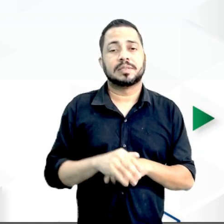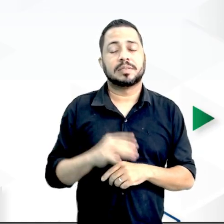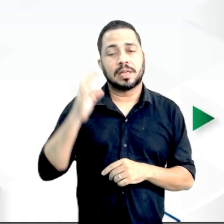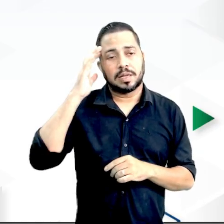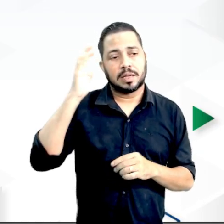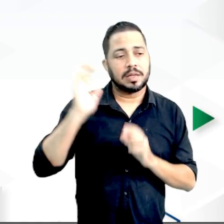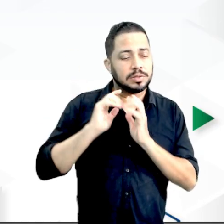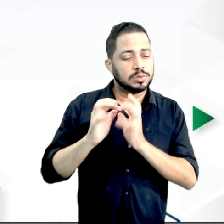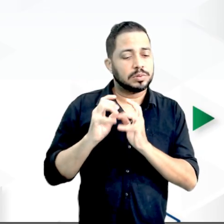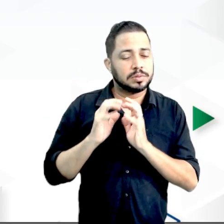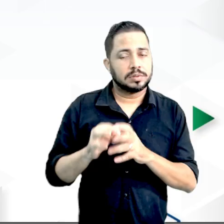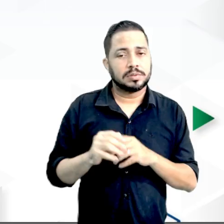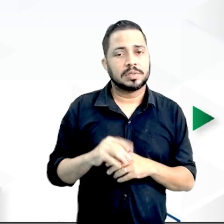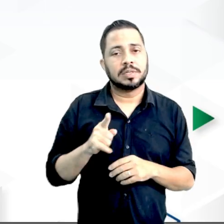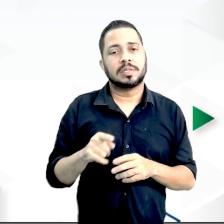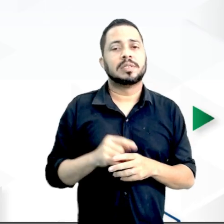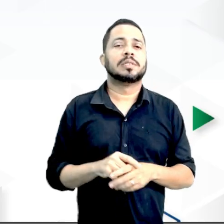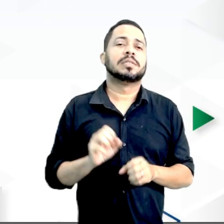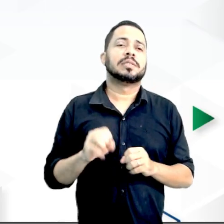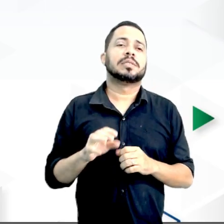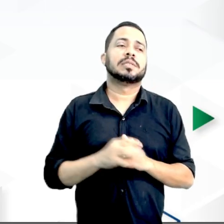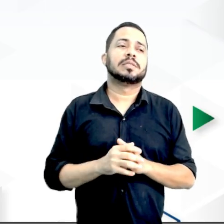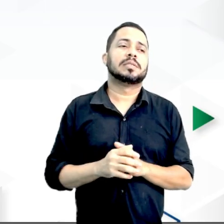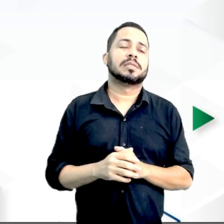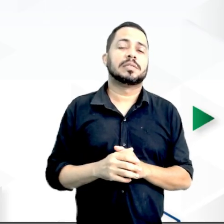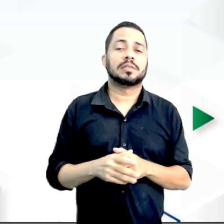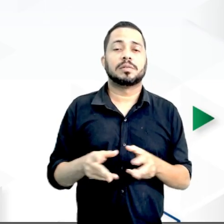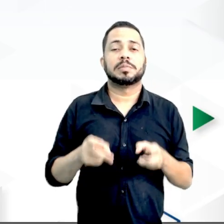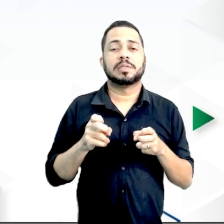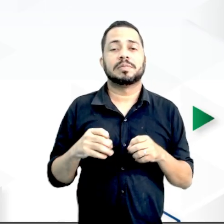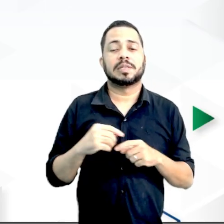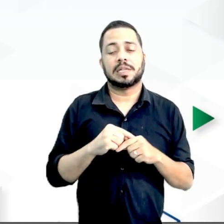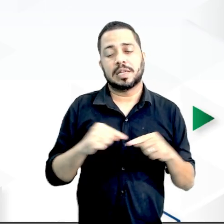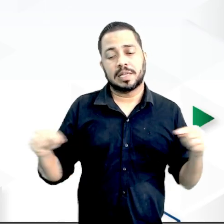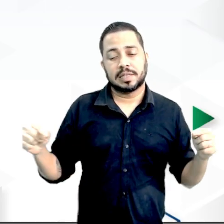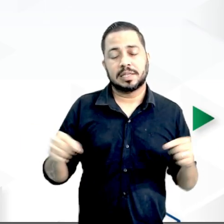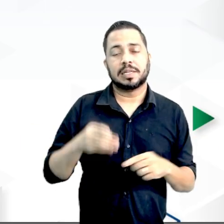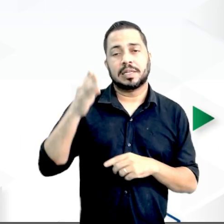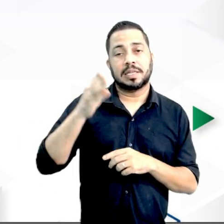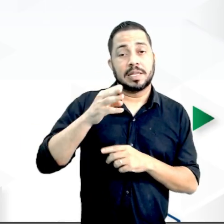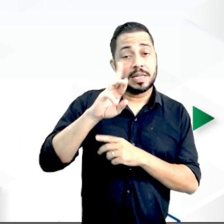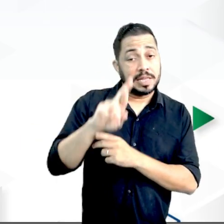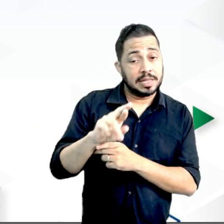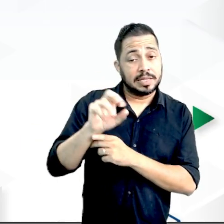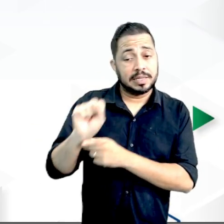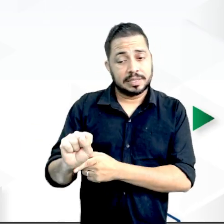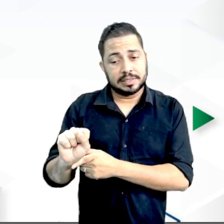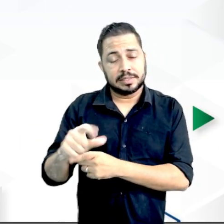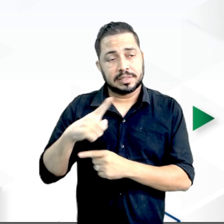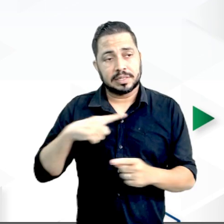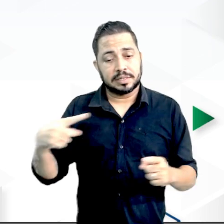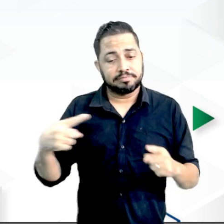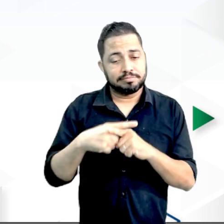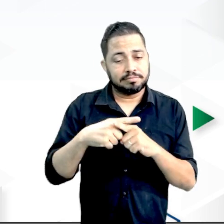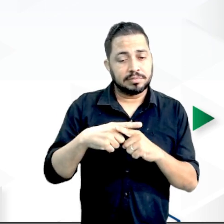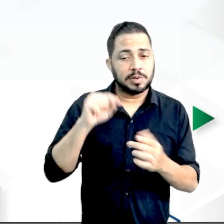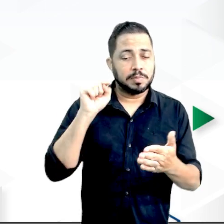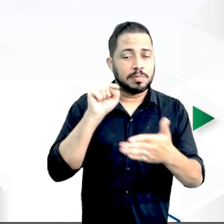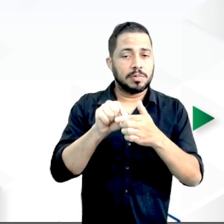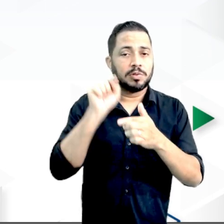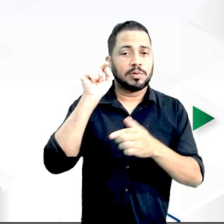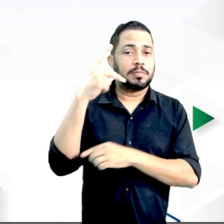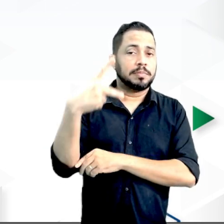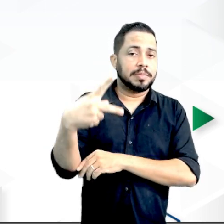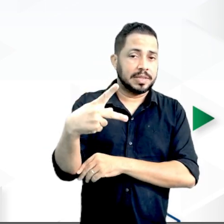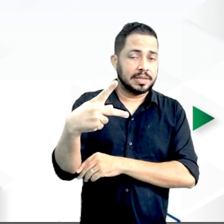raciocínio sobre esse ensino, tá bom? Observa as retas R e S que se interceptam no ponto P, tá vendo